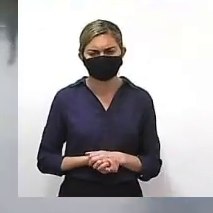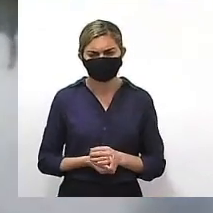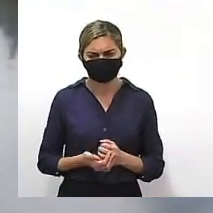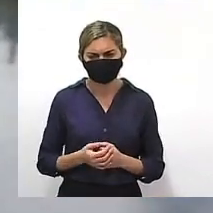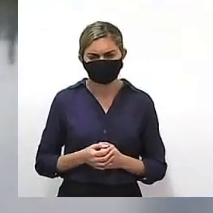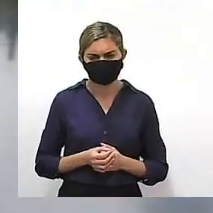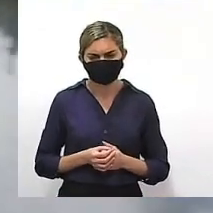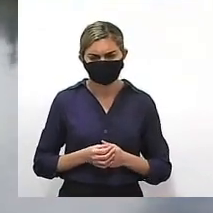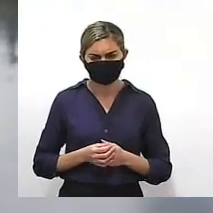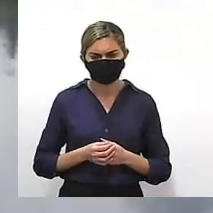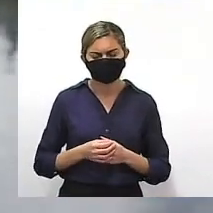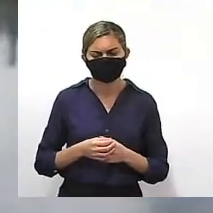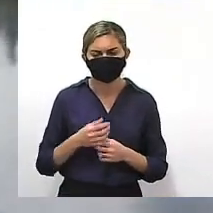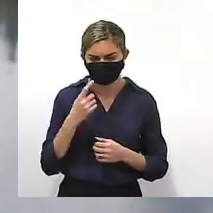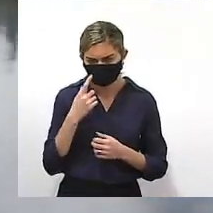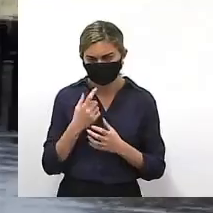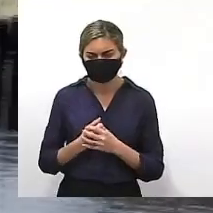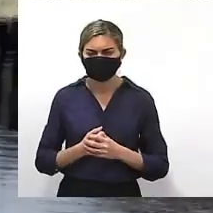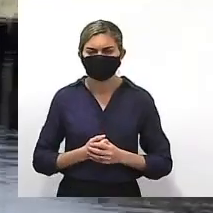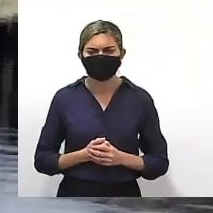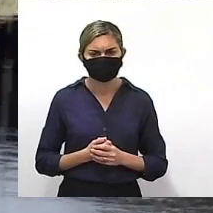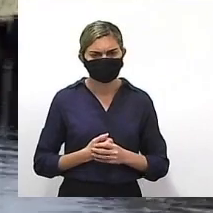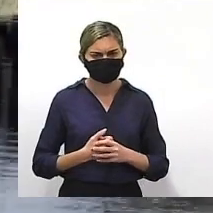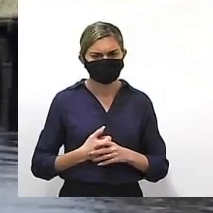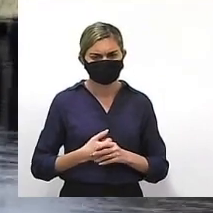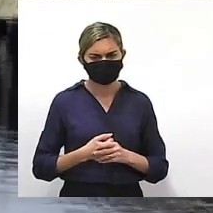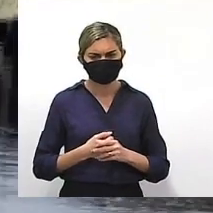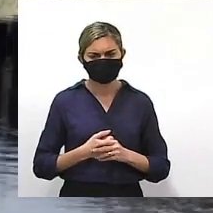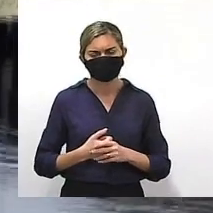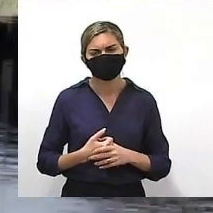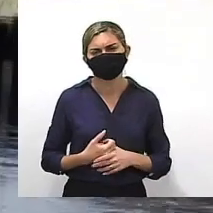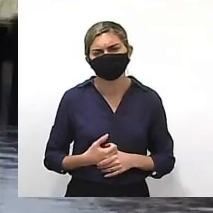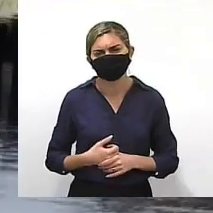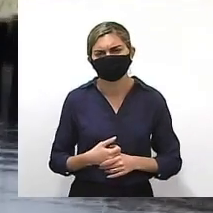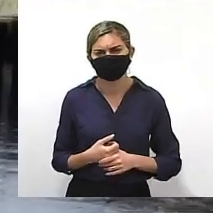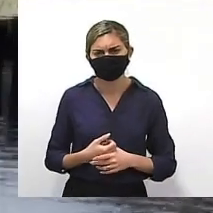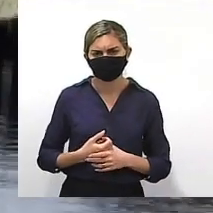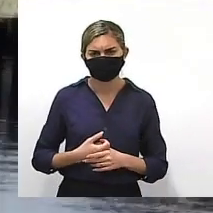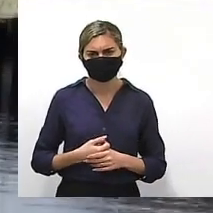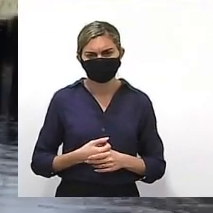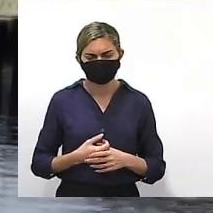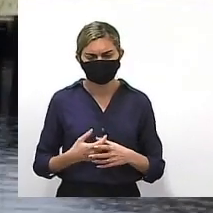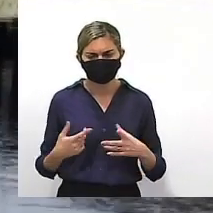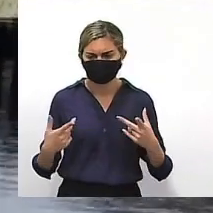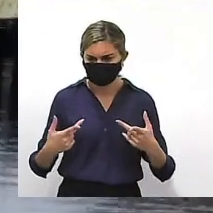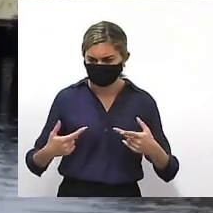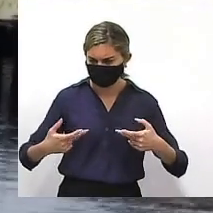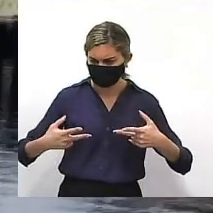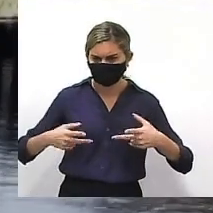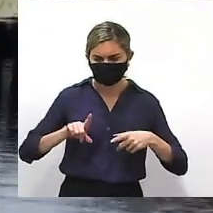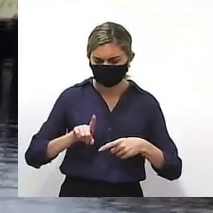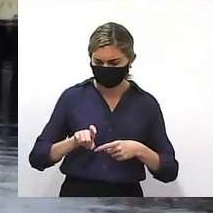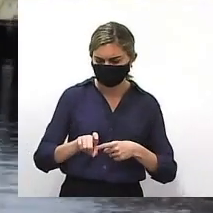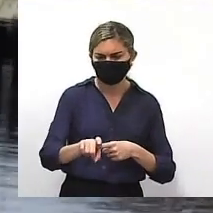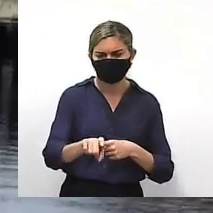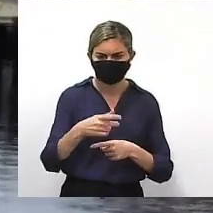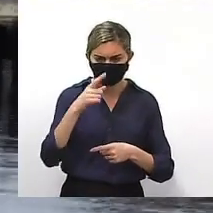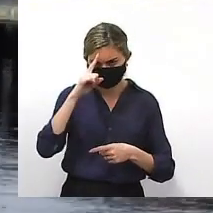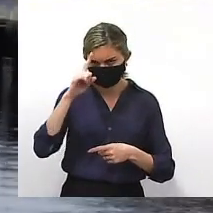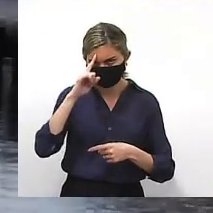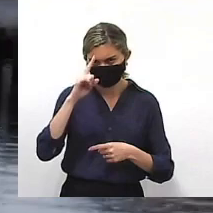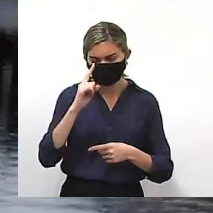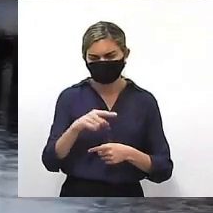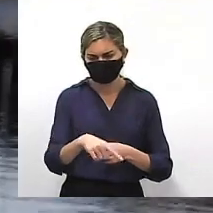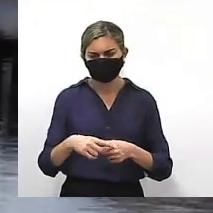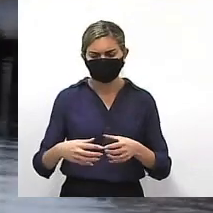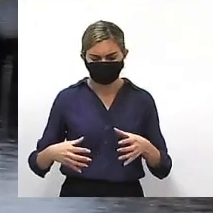A ração ele vai botar agora. Que ração você tem aqui no Tem Paulo? camarão. Camarão comer. Todo dia bota arroz, de manhã,